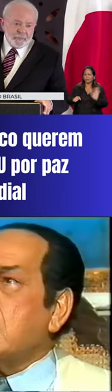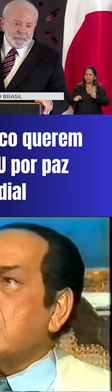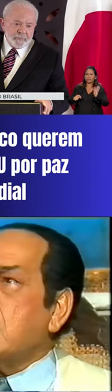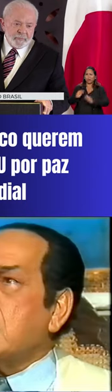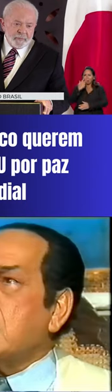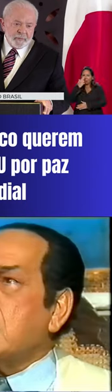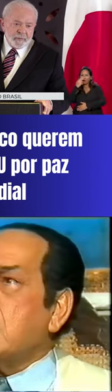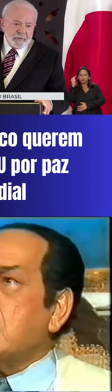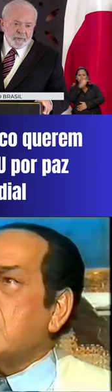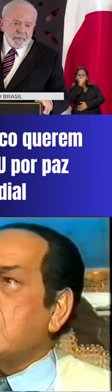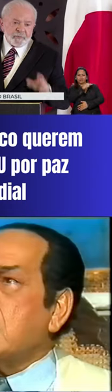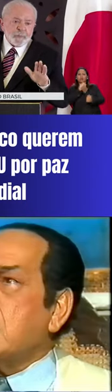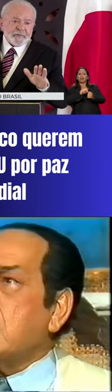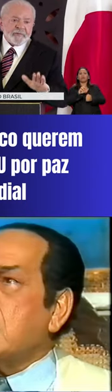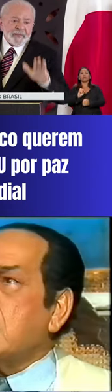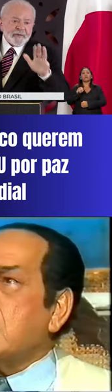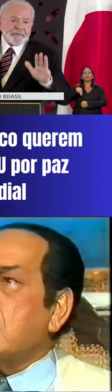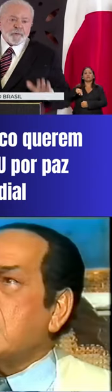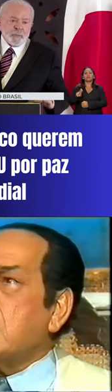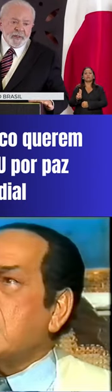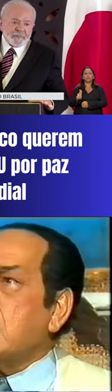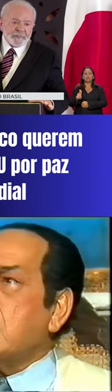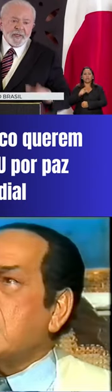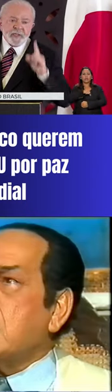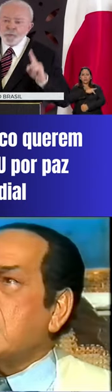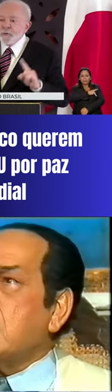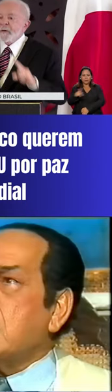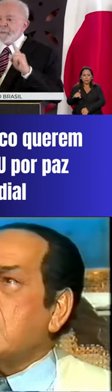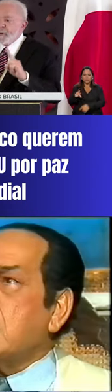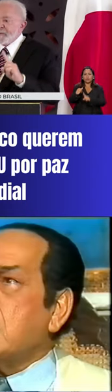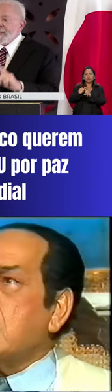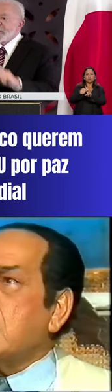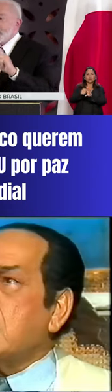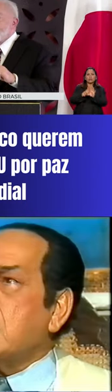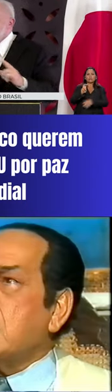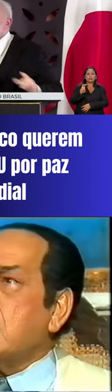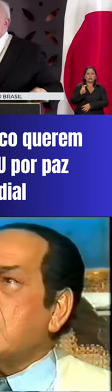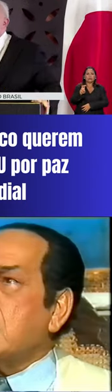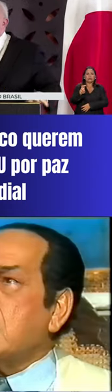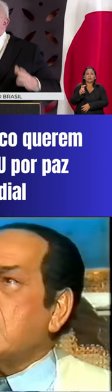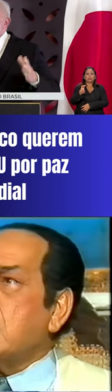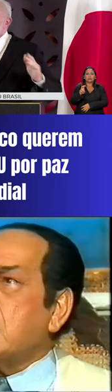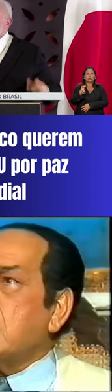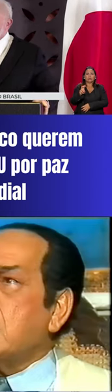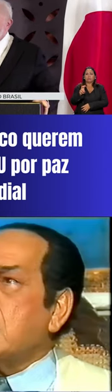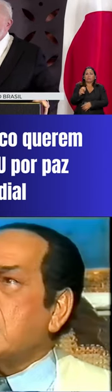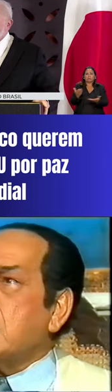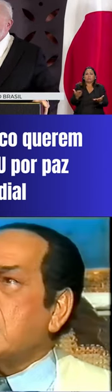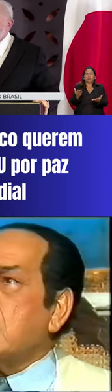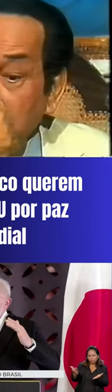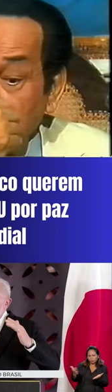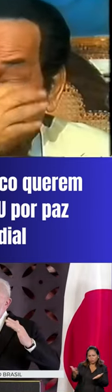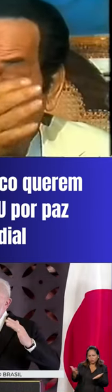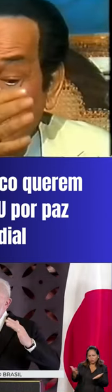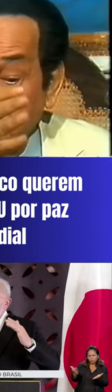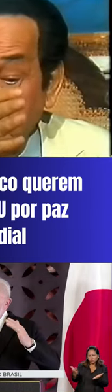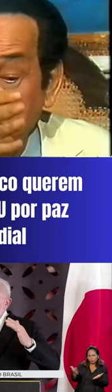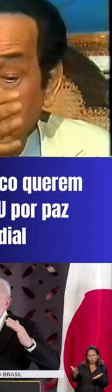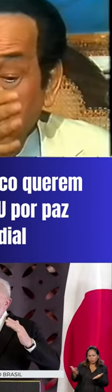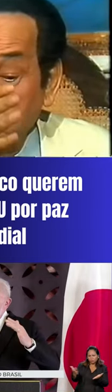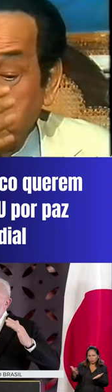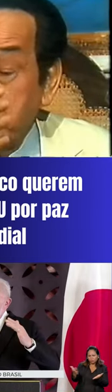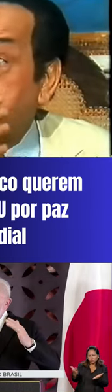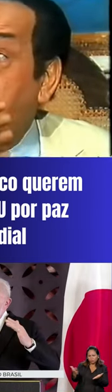ONU. Eu sou presidente há 5 meses e nunca fui convidado para uma reunião na ONU para discutir a guerra. Mas esse